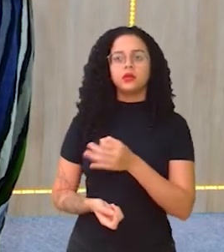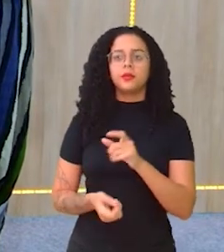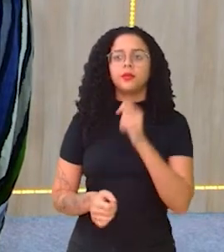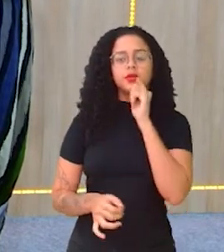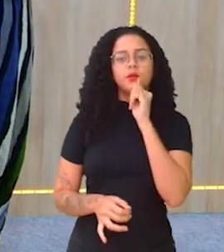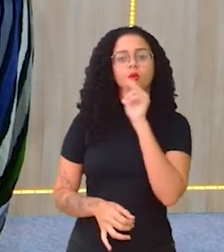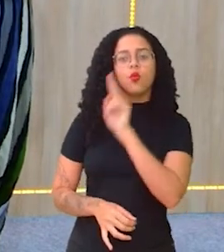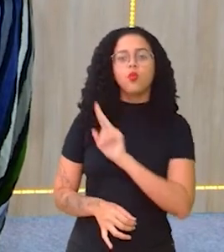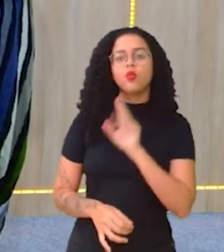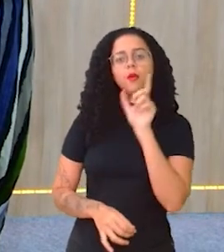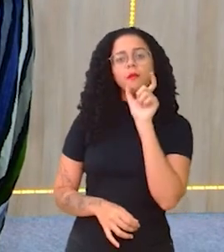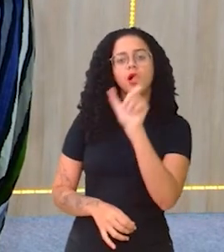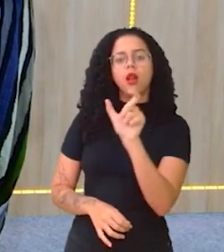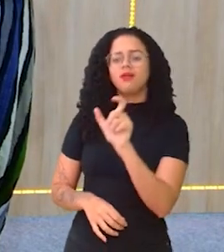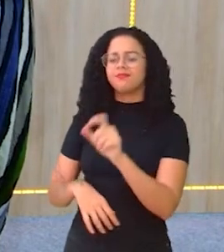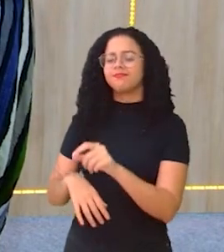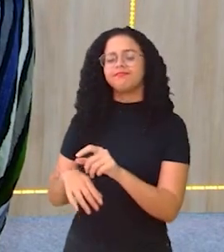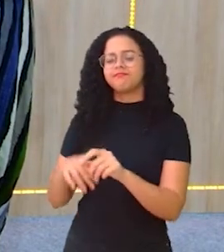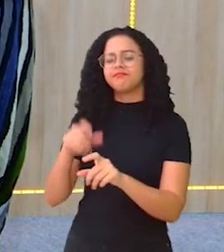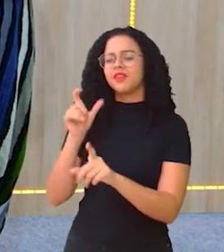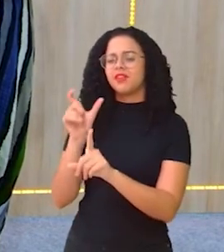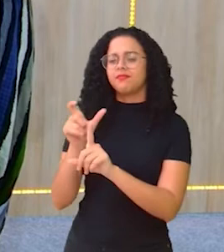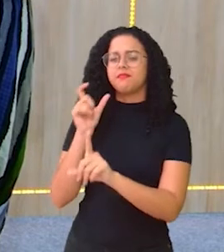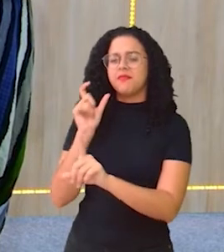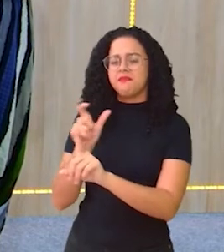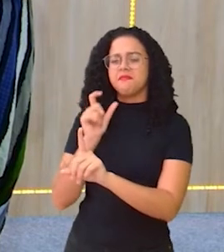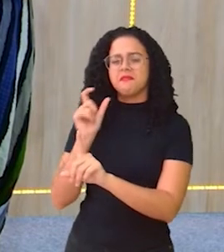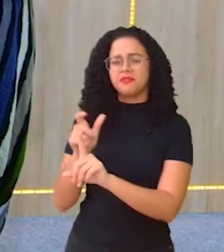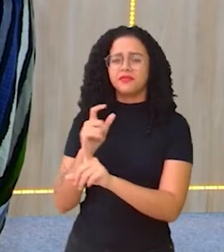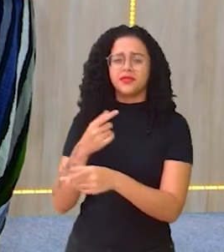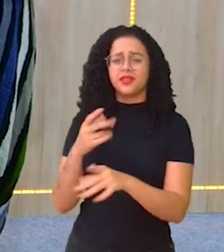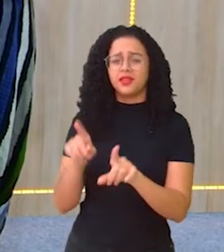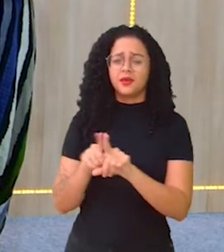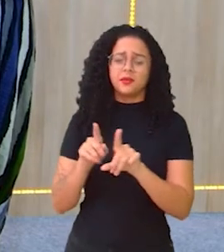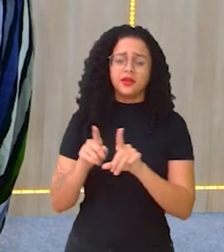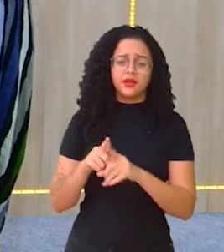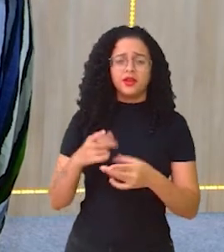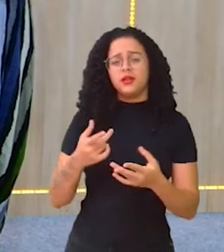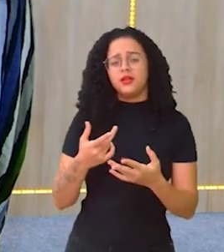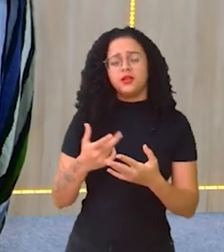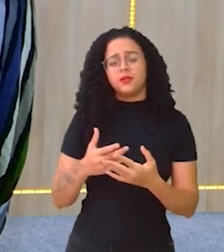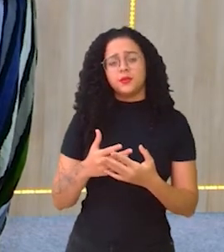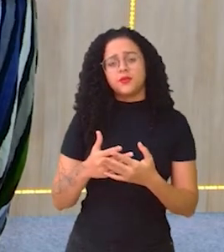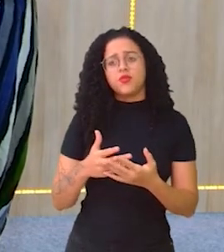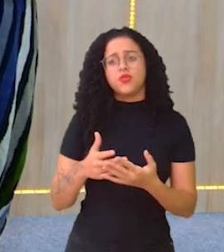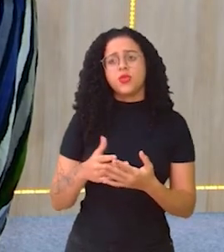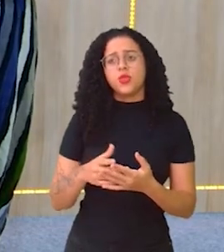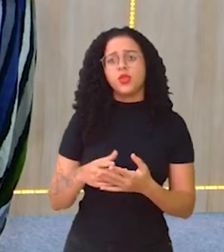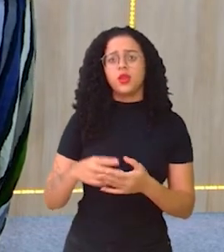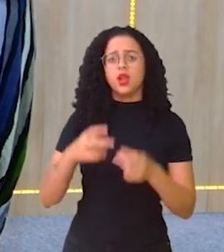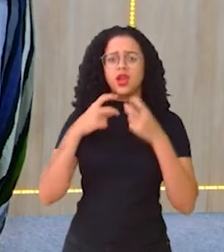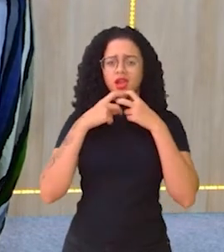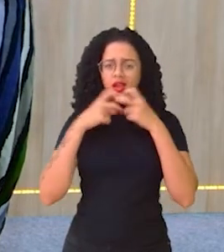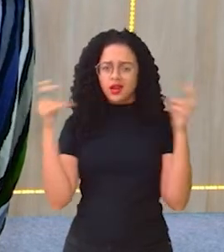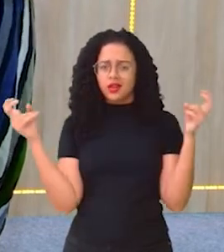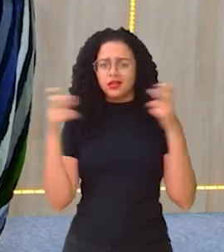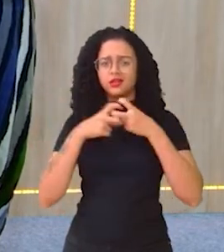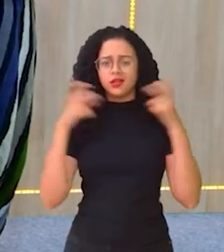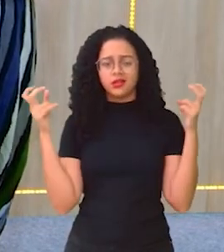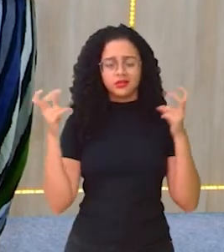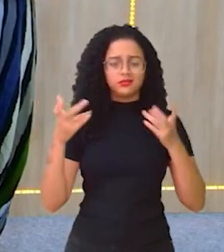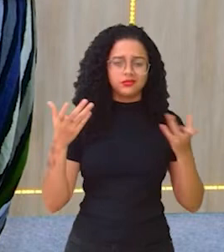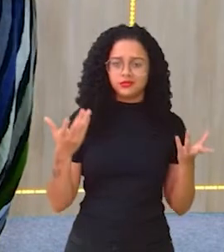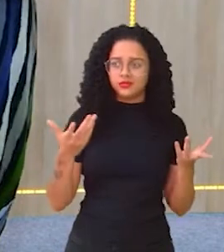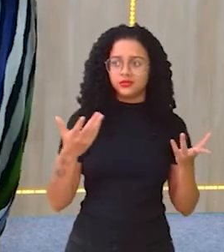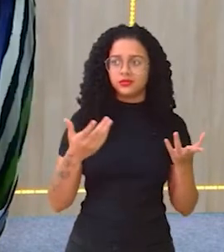de palavras que distratem, né? Isso vem, por exemplo, na imposição pela voz, através do grito, tá?